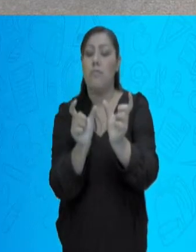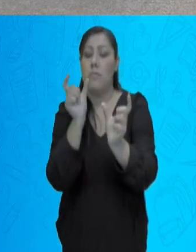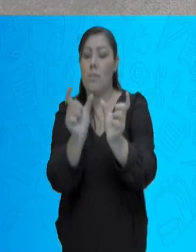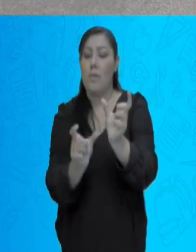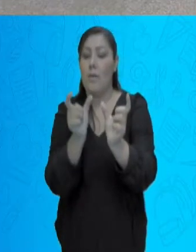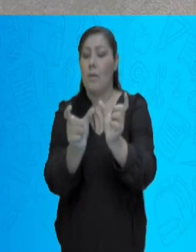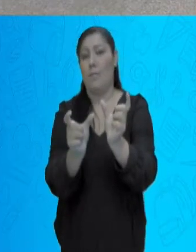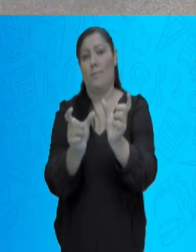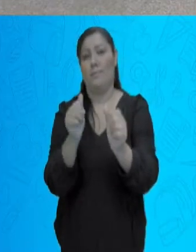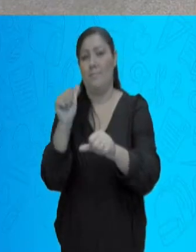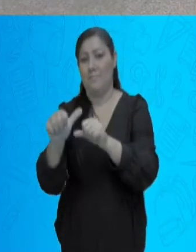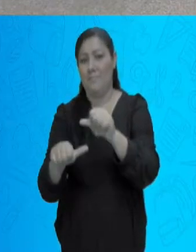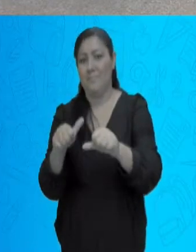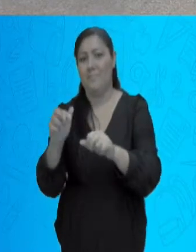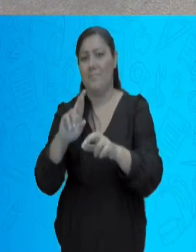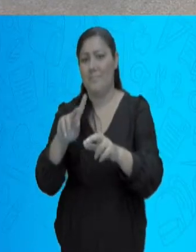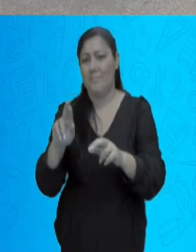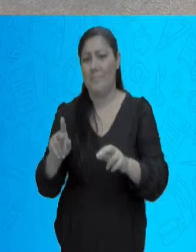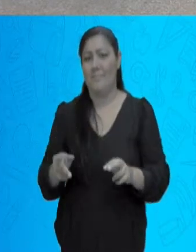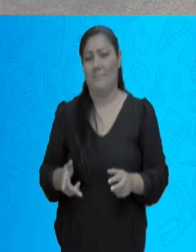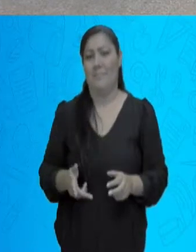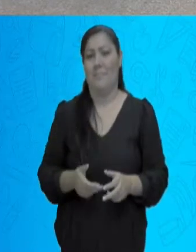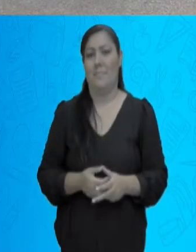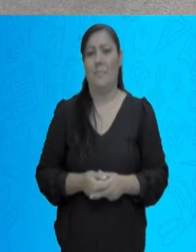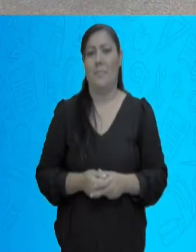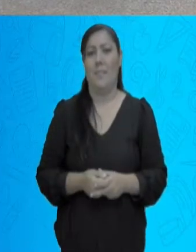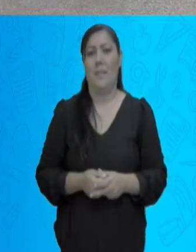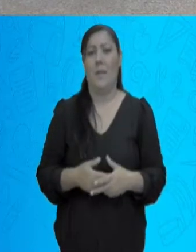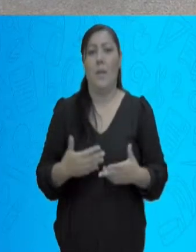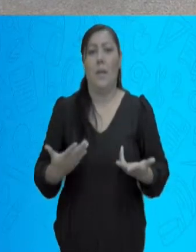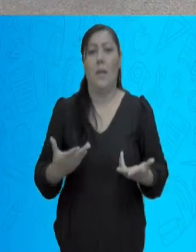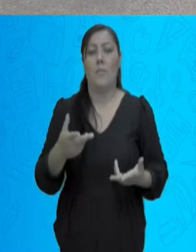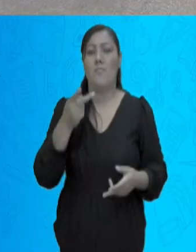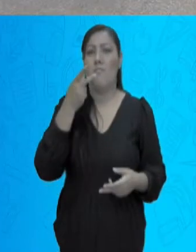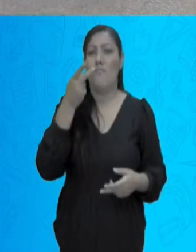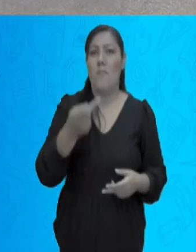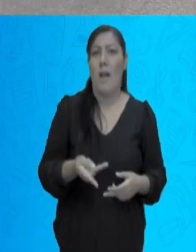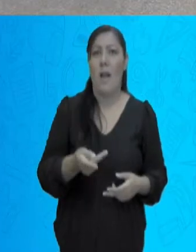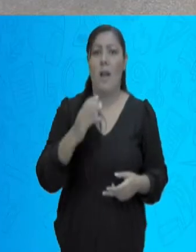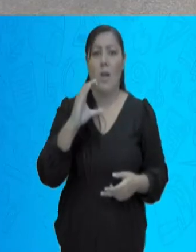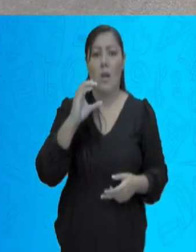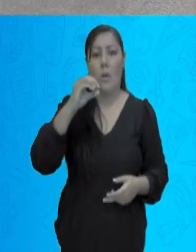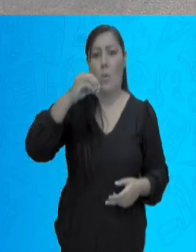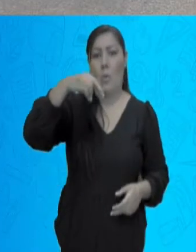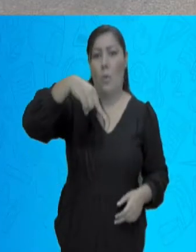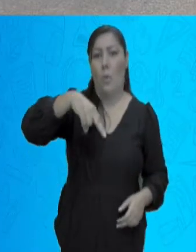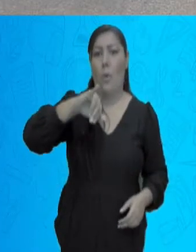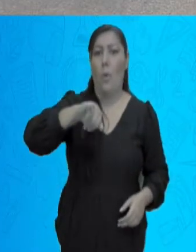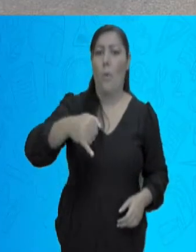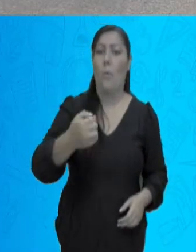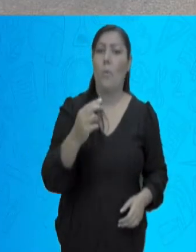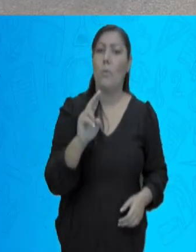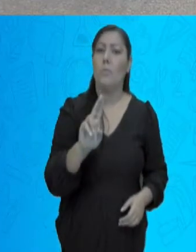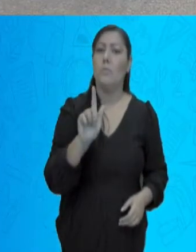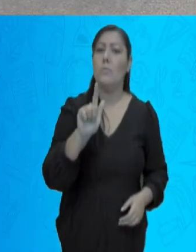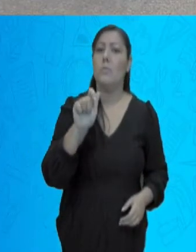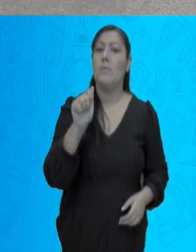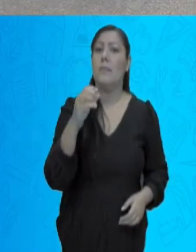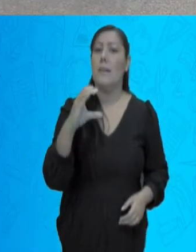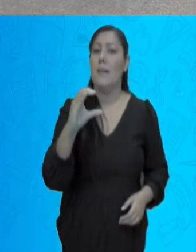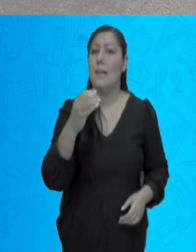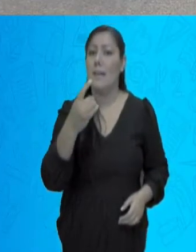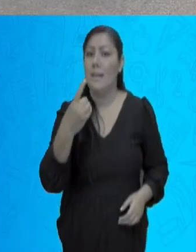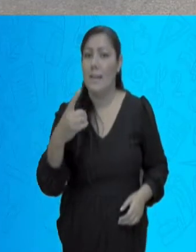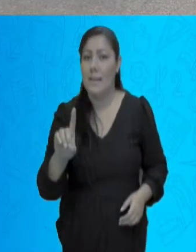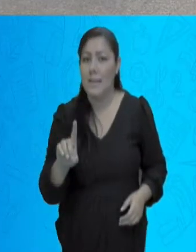dizemos que vamos conjugar um verbo, significa que apresentaremos flexões, ou